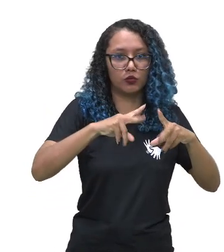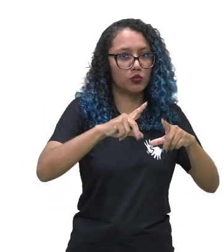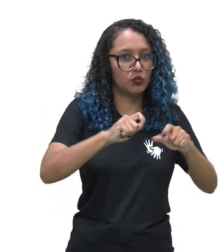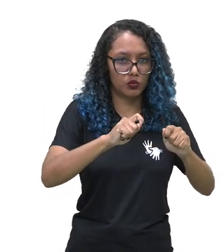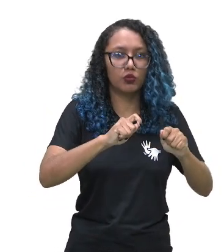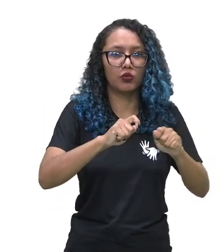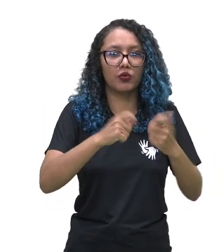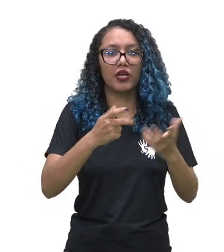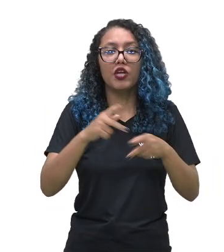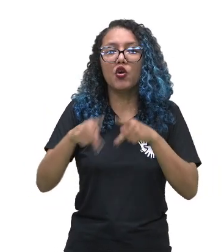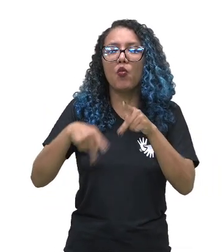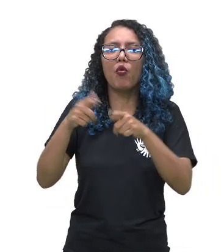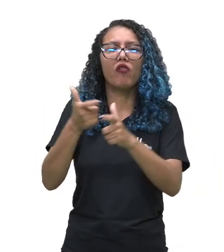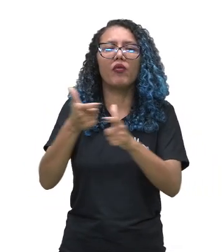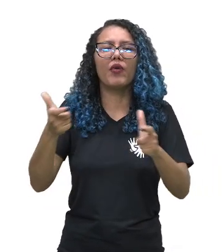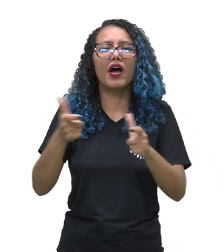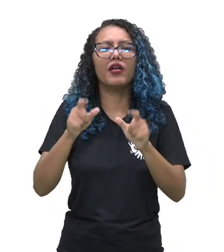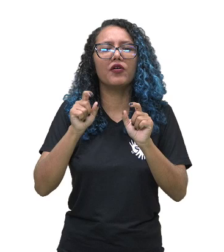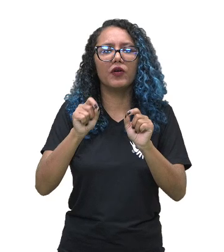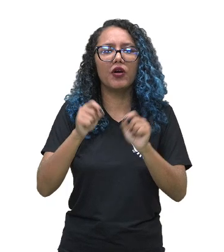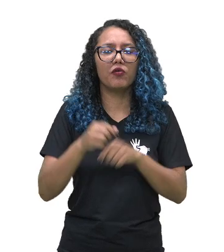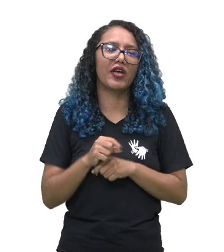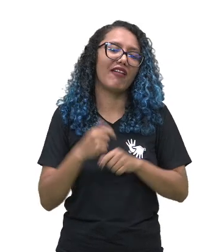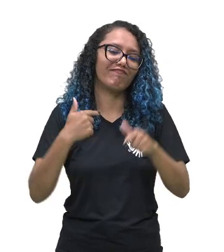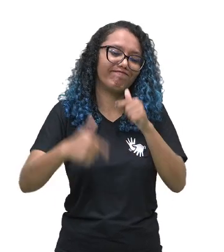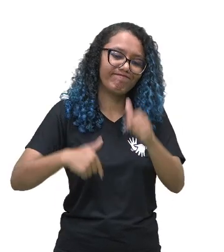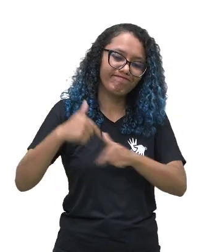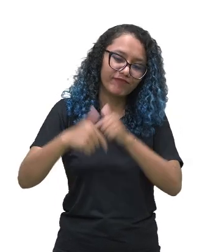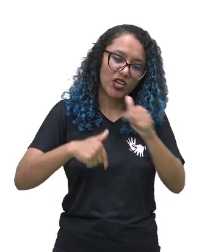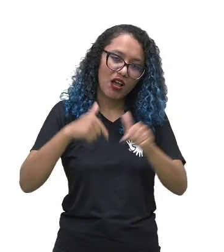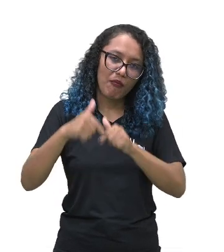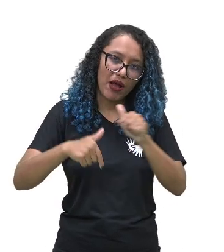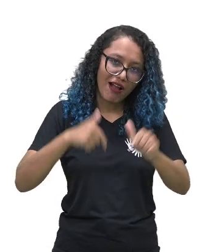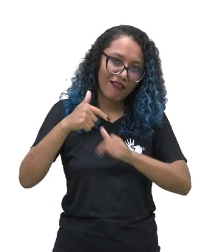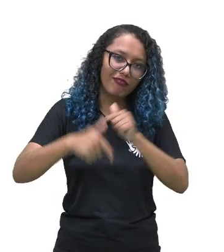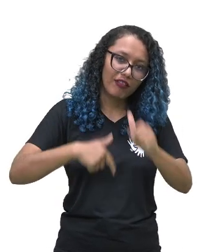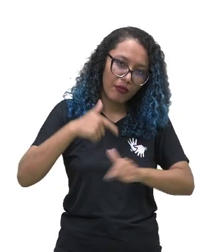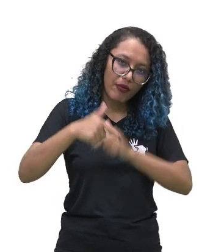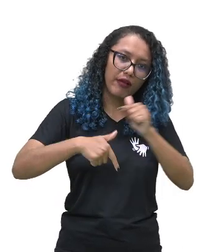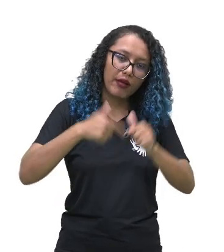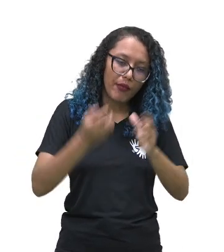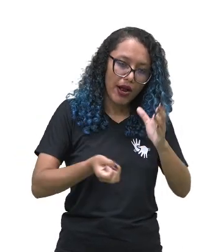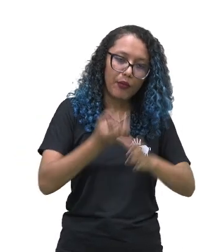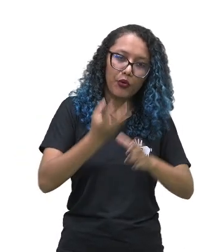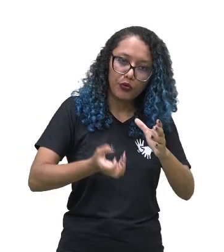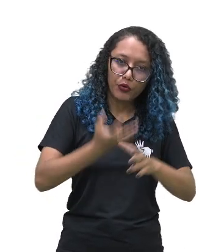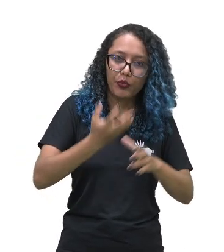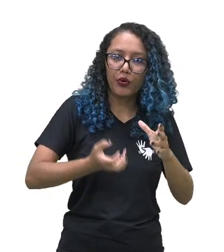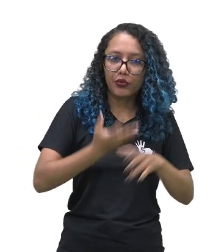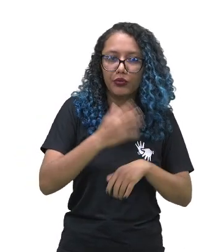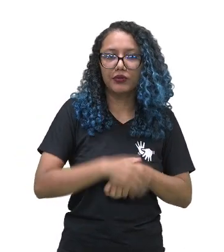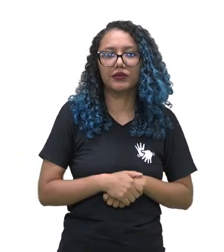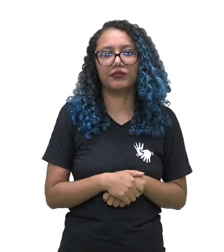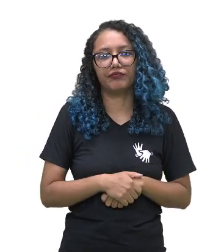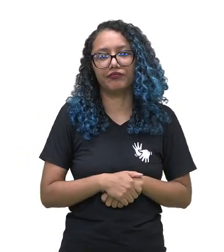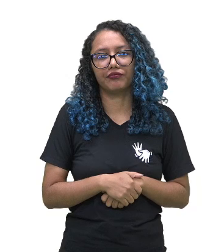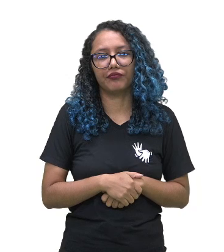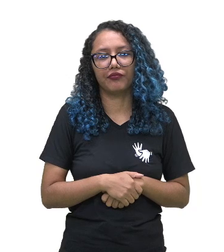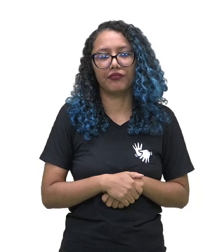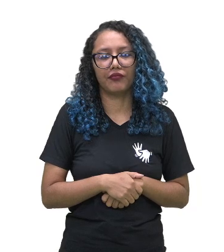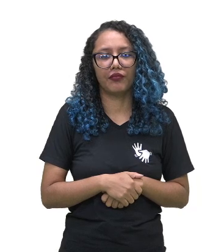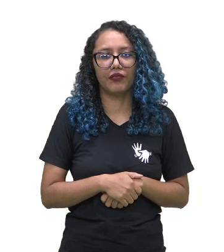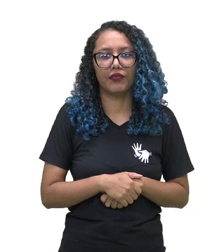da população que lhe serve de mão de obra. Do outro lado, no funcionamento, um fornecedor do